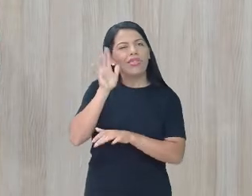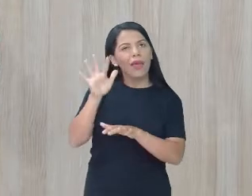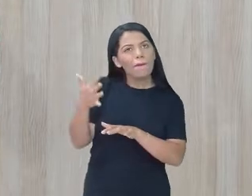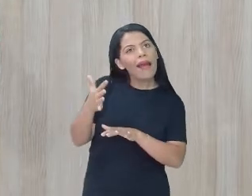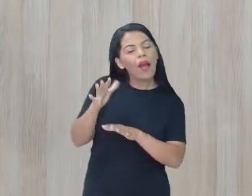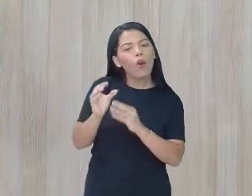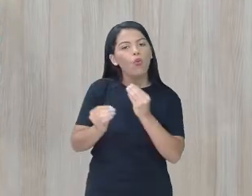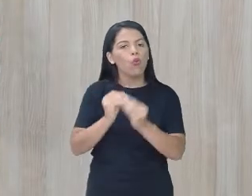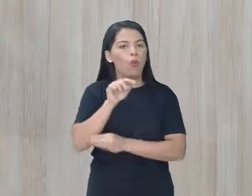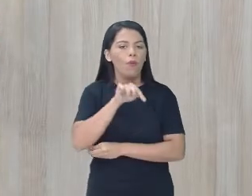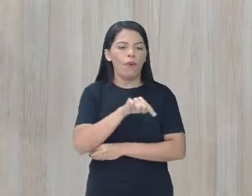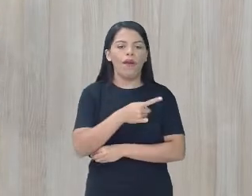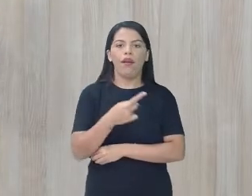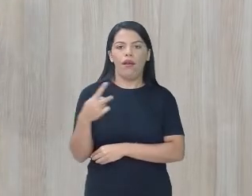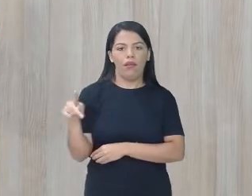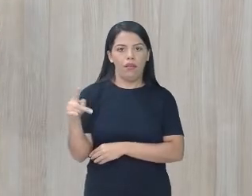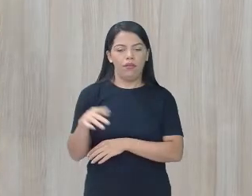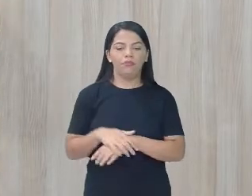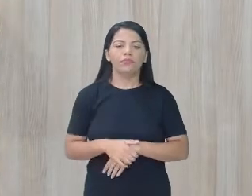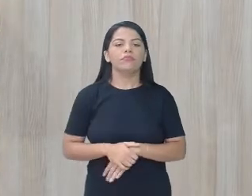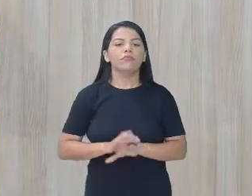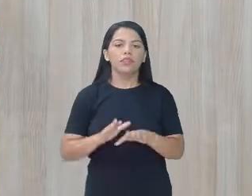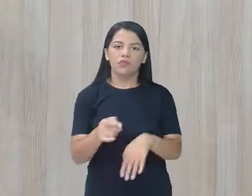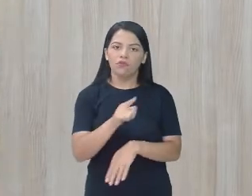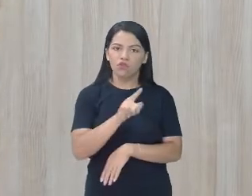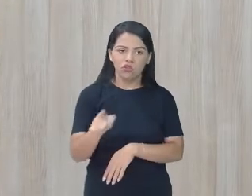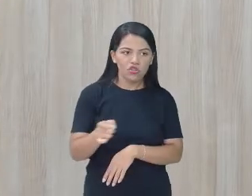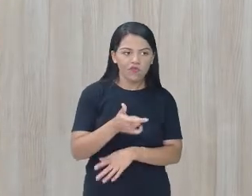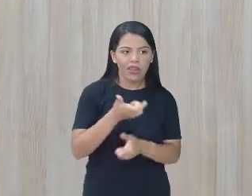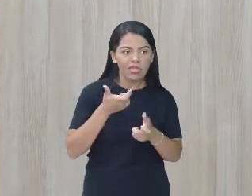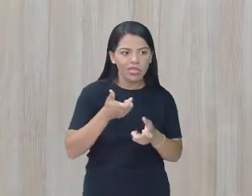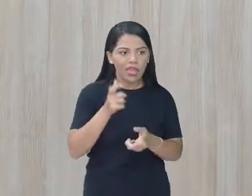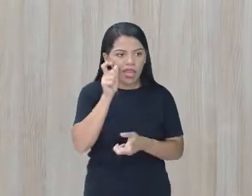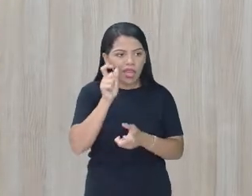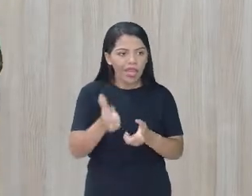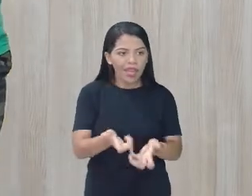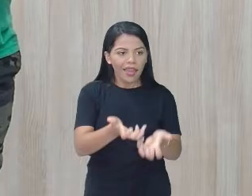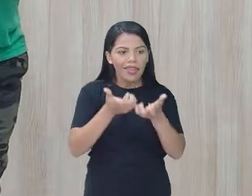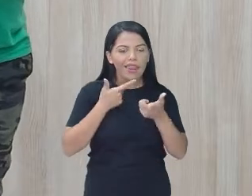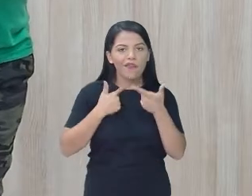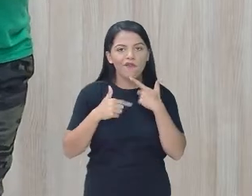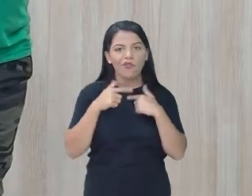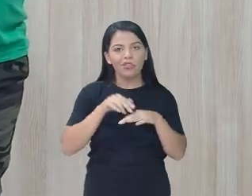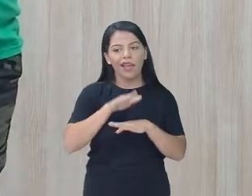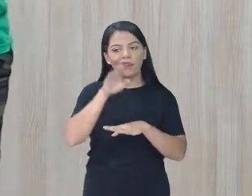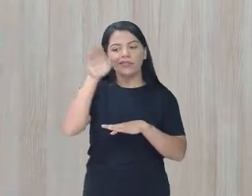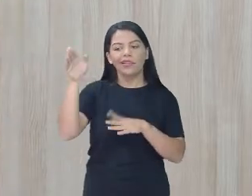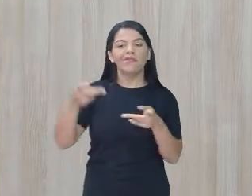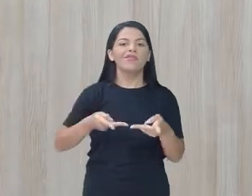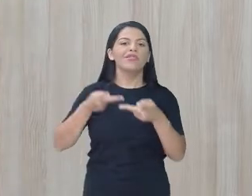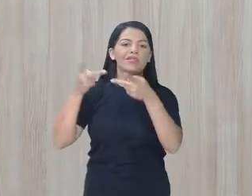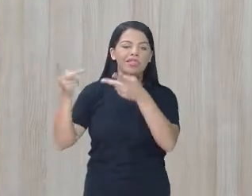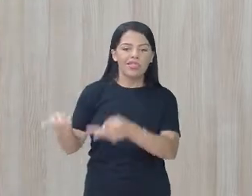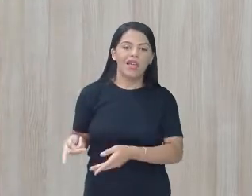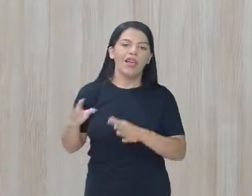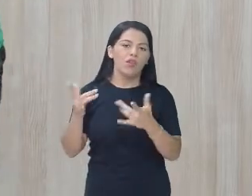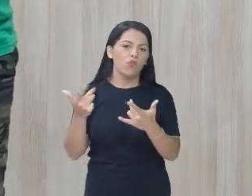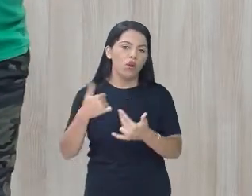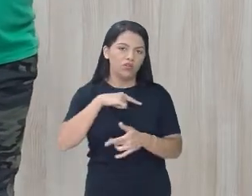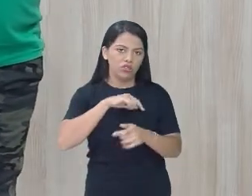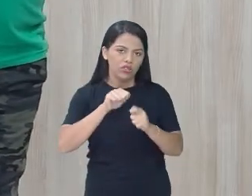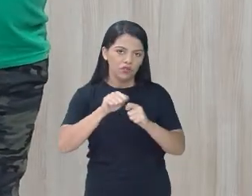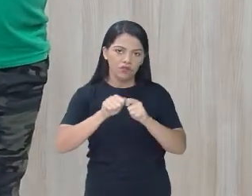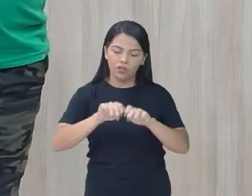você já vai aguçar a criatividade aí para você se imaginar visitando lá o Passo do Frevo, como a gente fez. Então, é